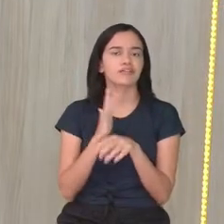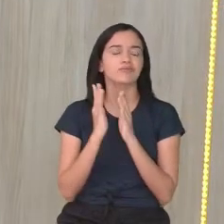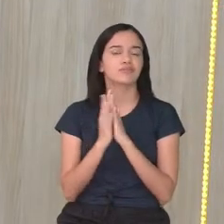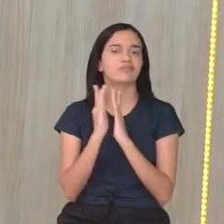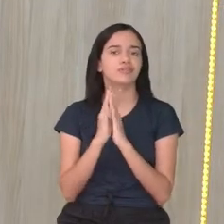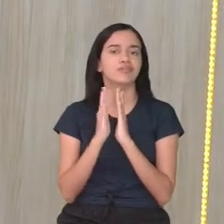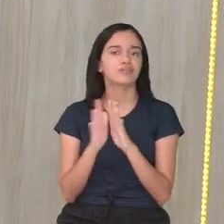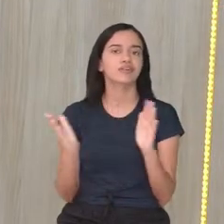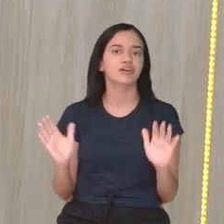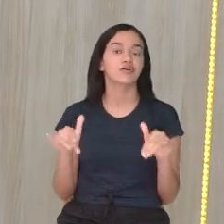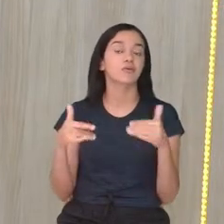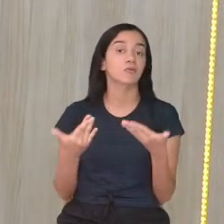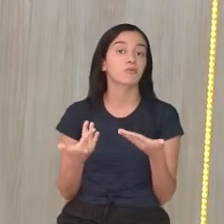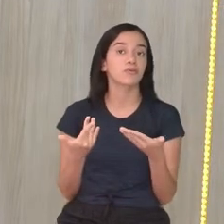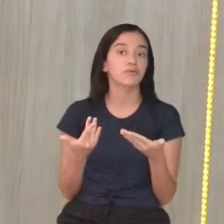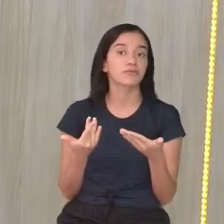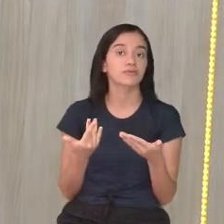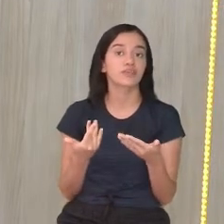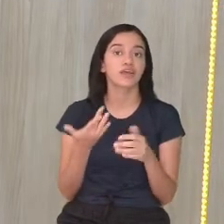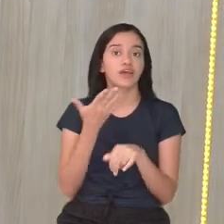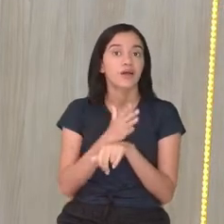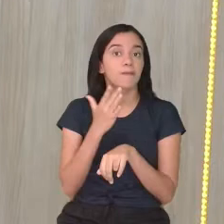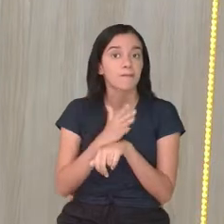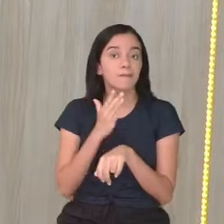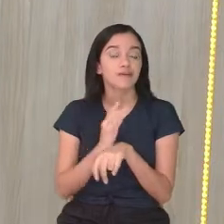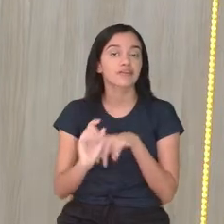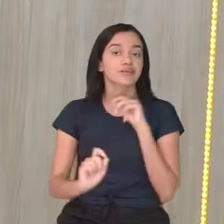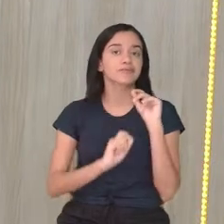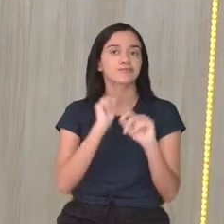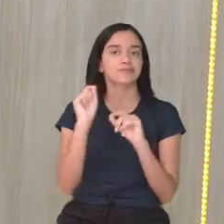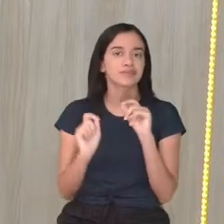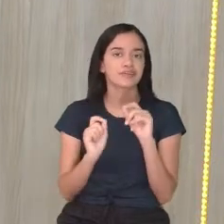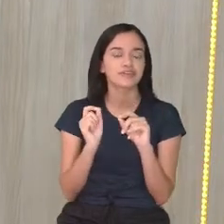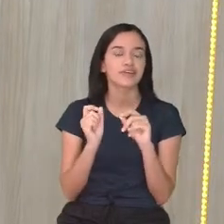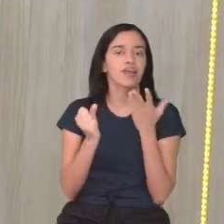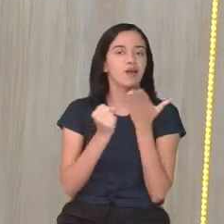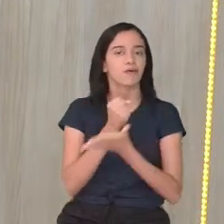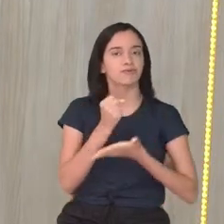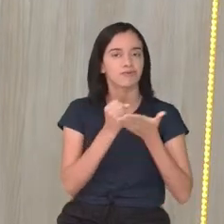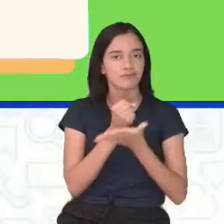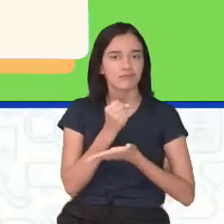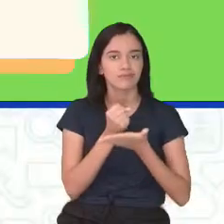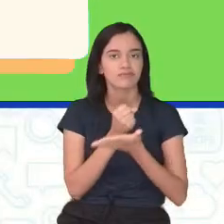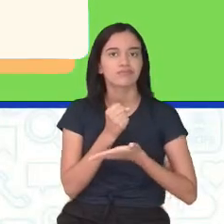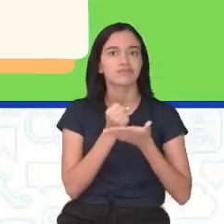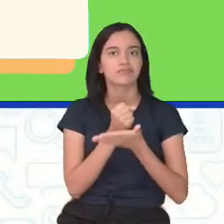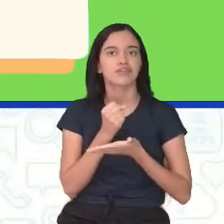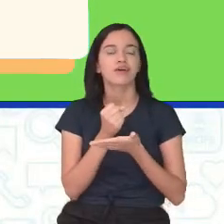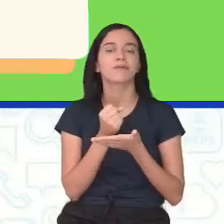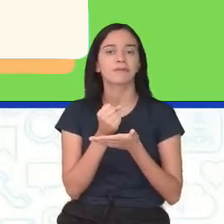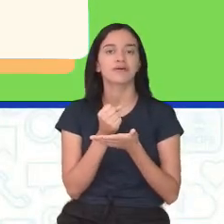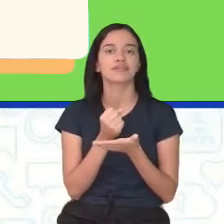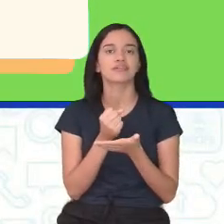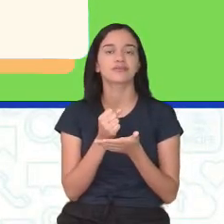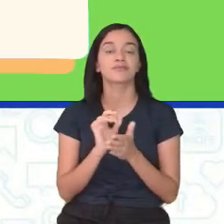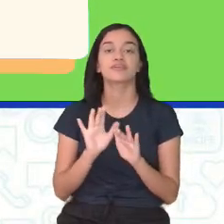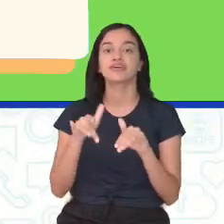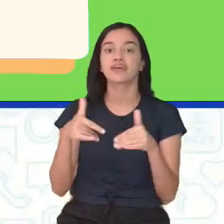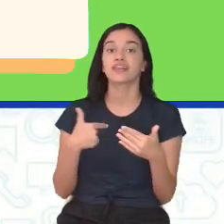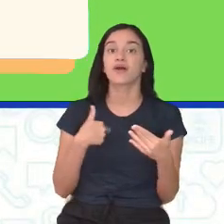né? É uma prática relacionada aos fundamentos básicos, né?